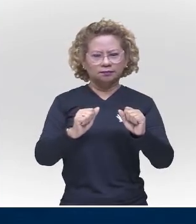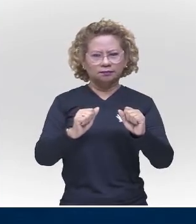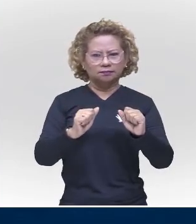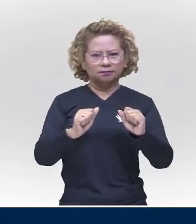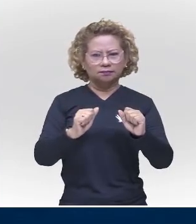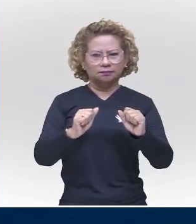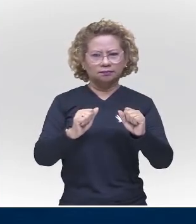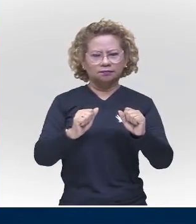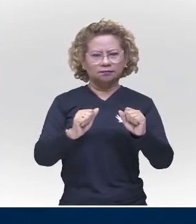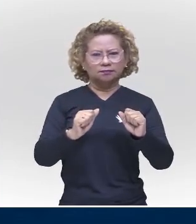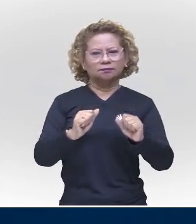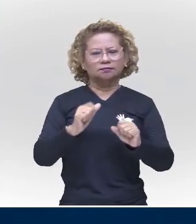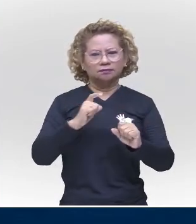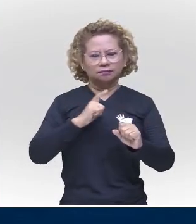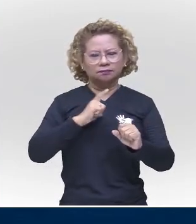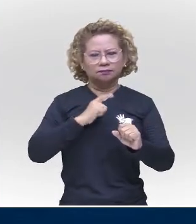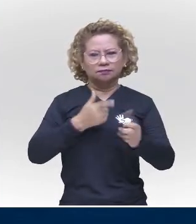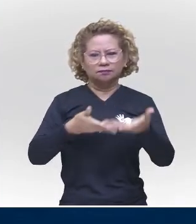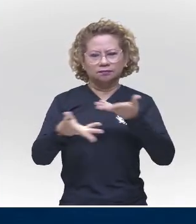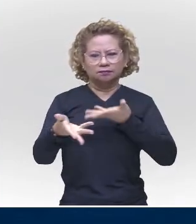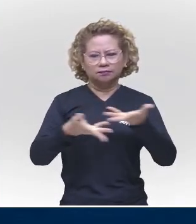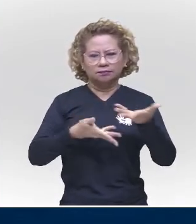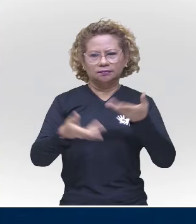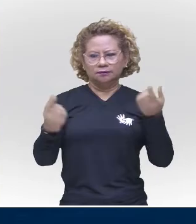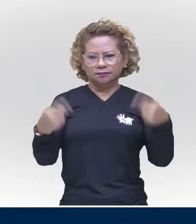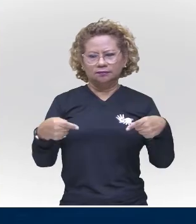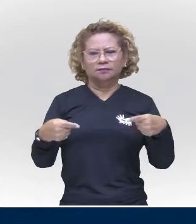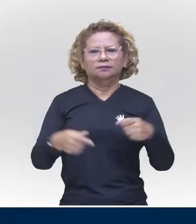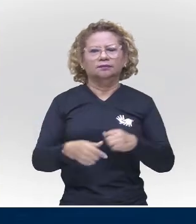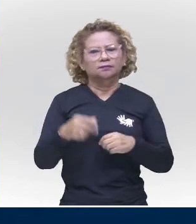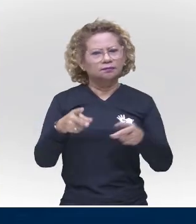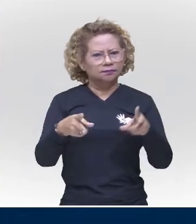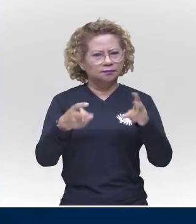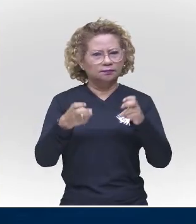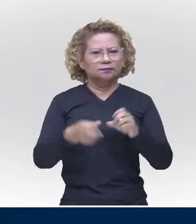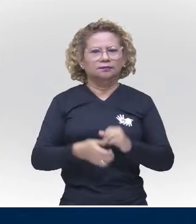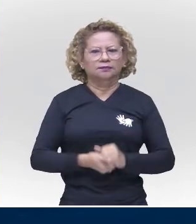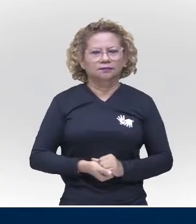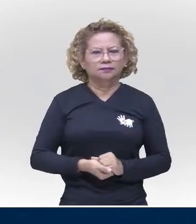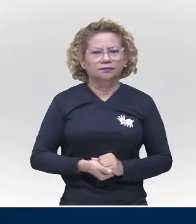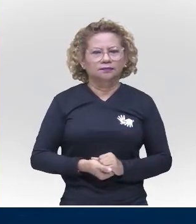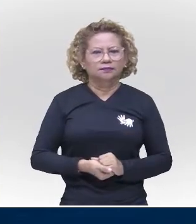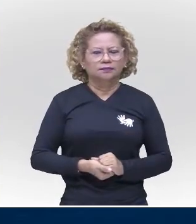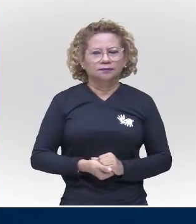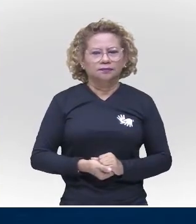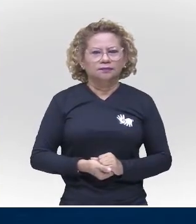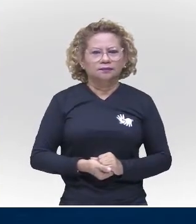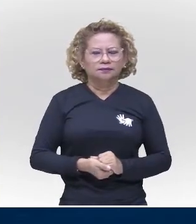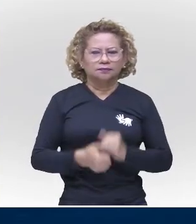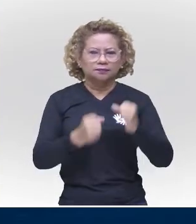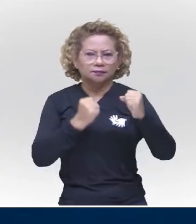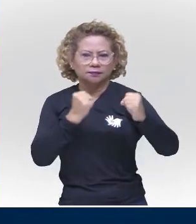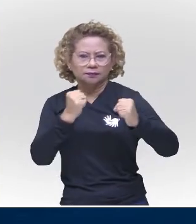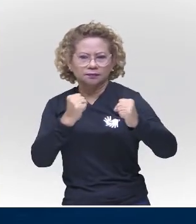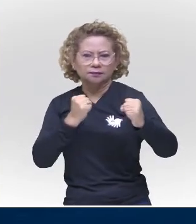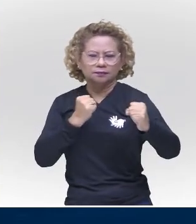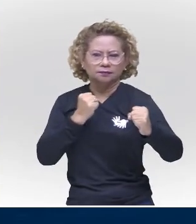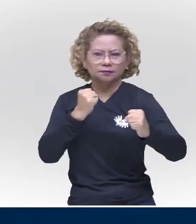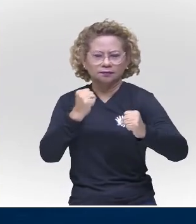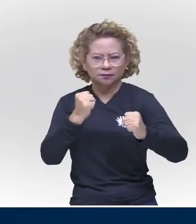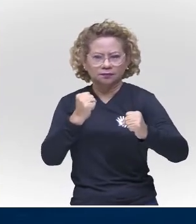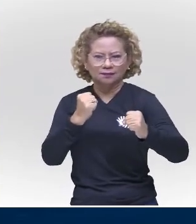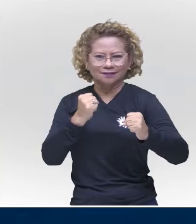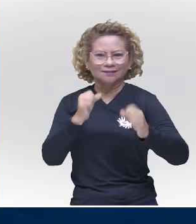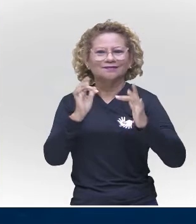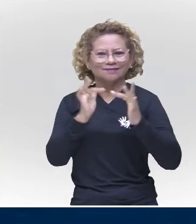adversário. Então, interação com o adversário. Observem aí, nesses esportes, boxe, badminton,